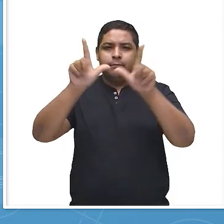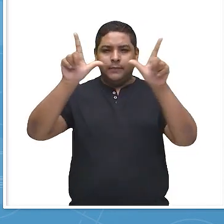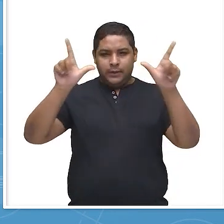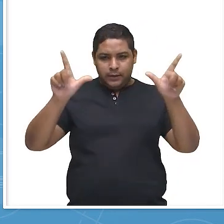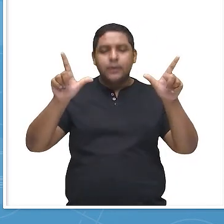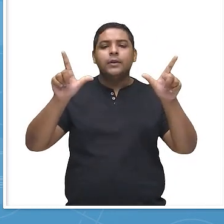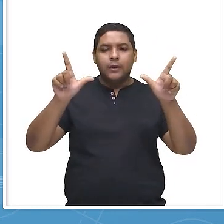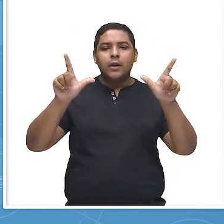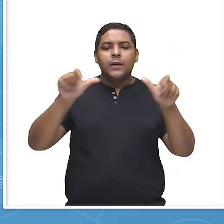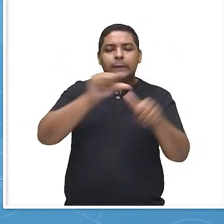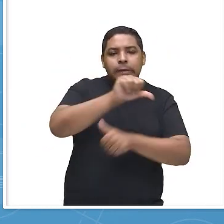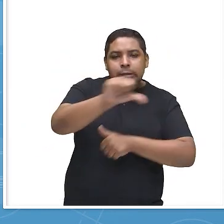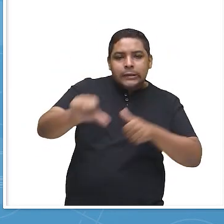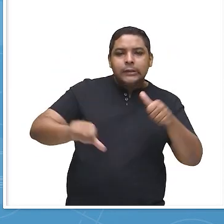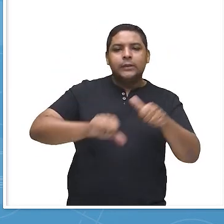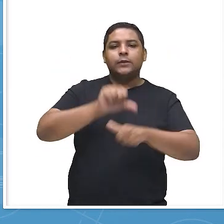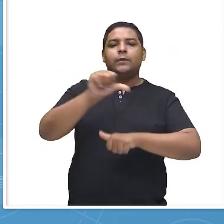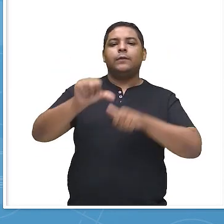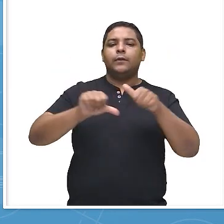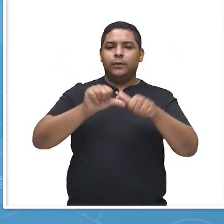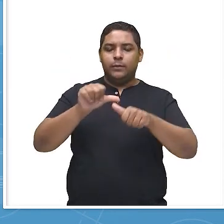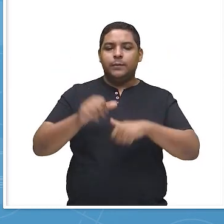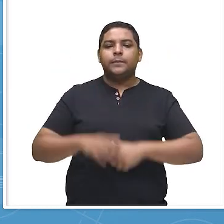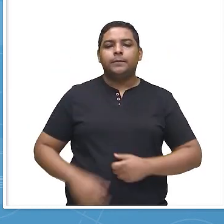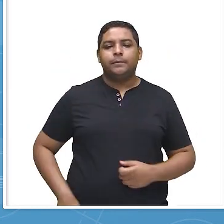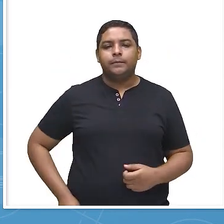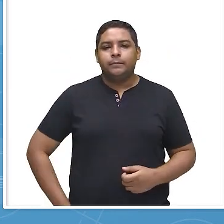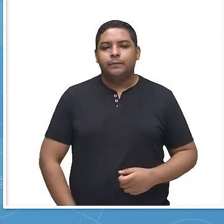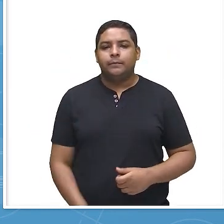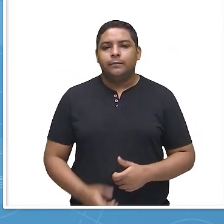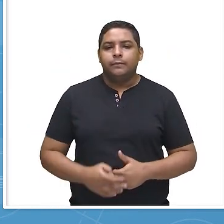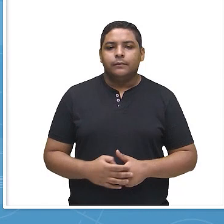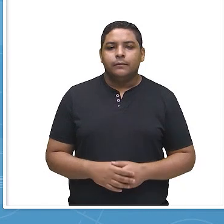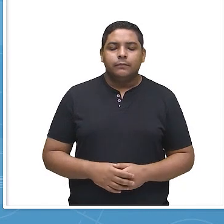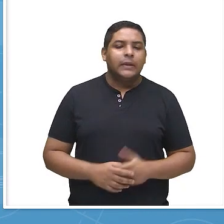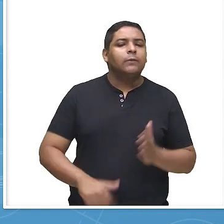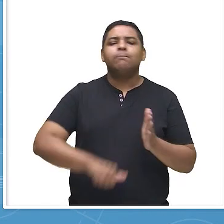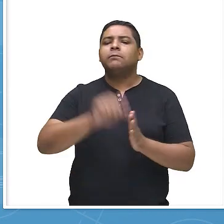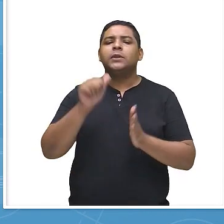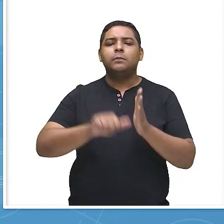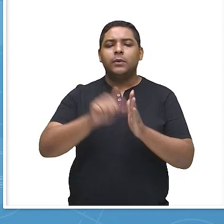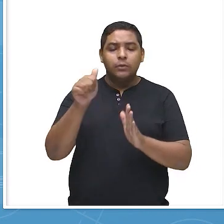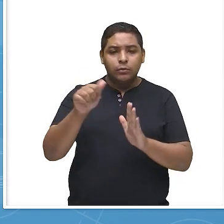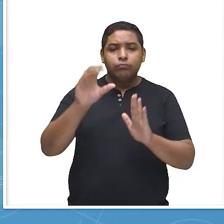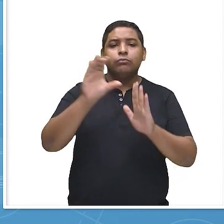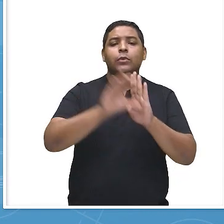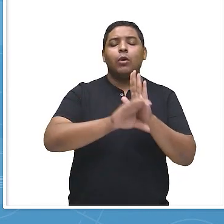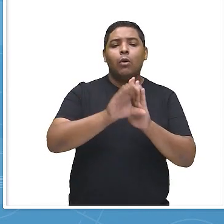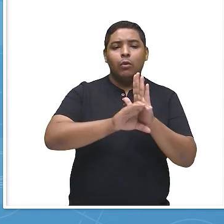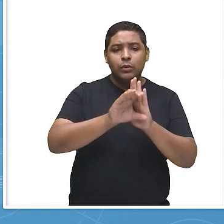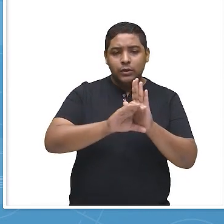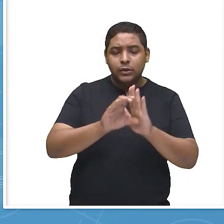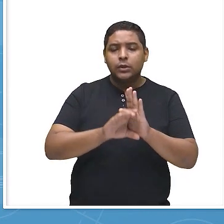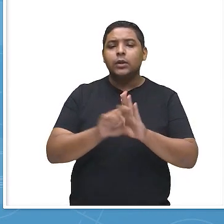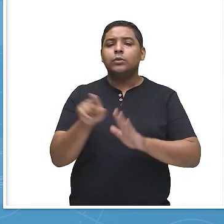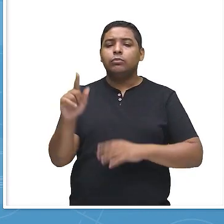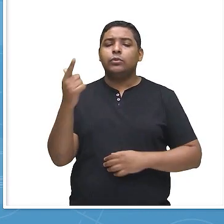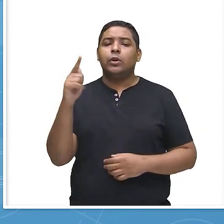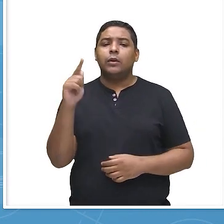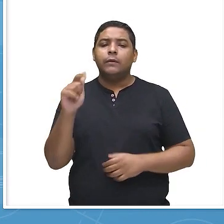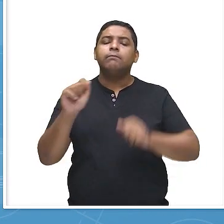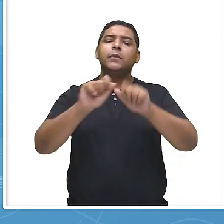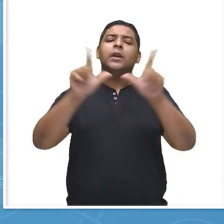a transforma. Então vamos apresentar para vocês um dos primeiros conceitos da geografia, que é o conceito de paisagem. O